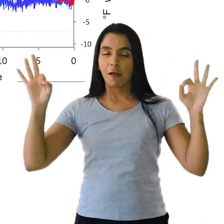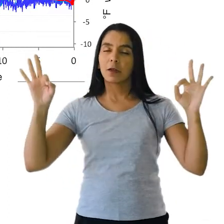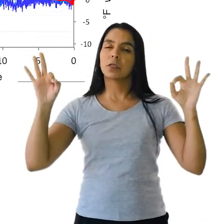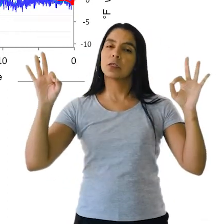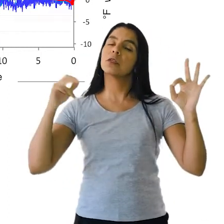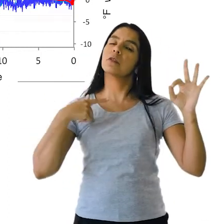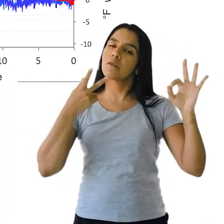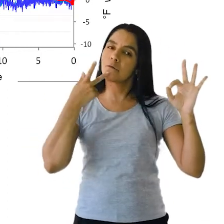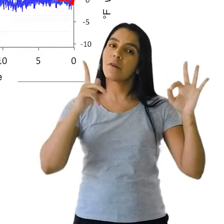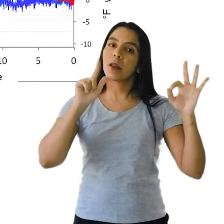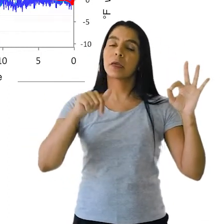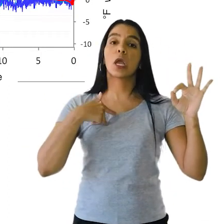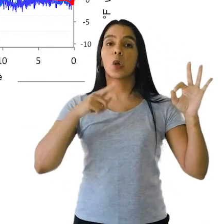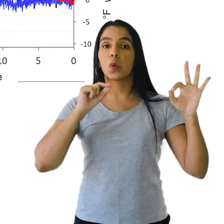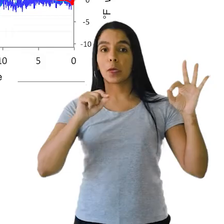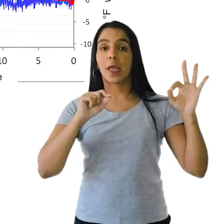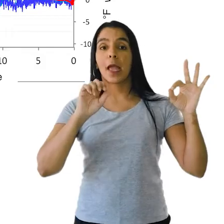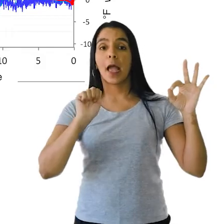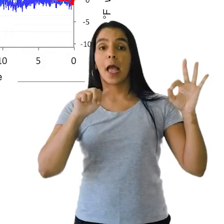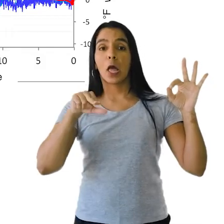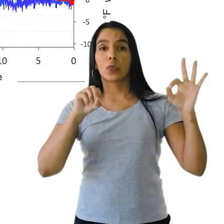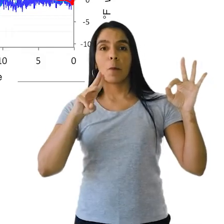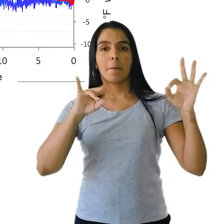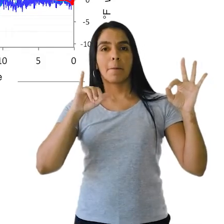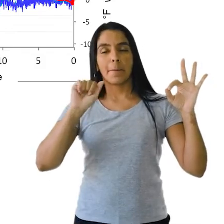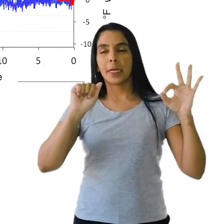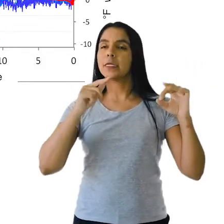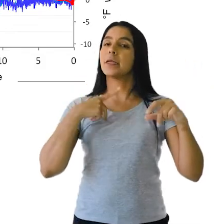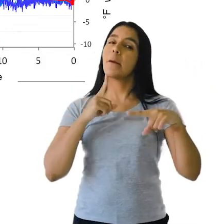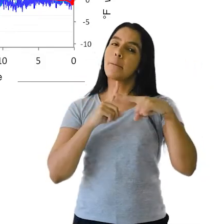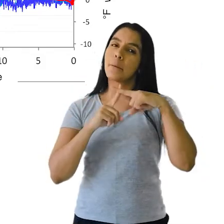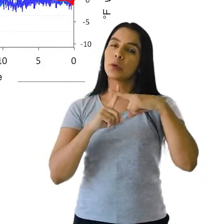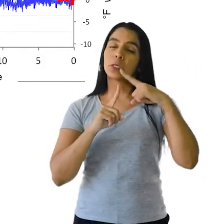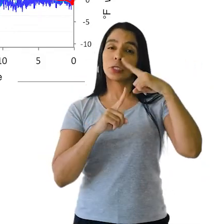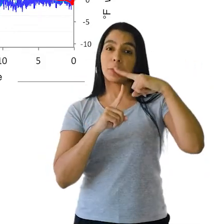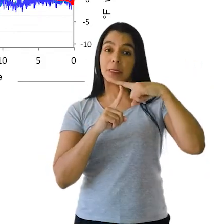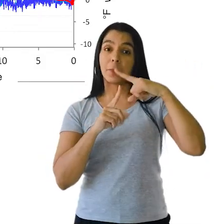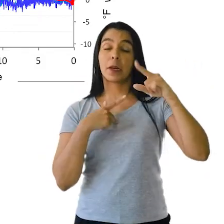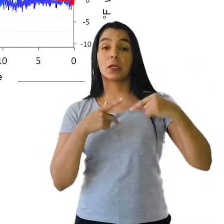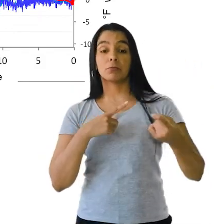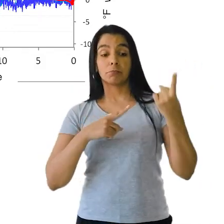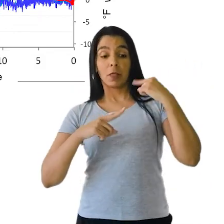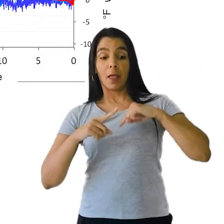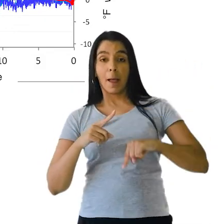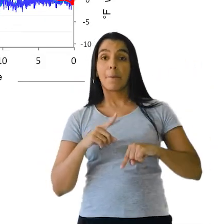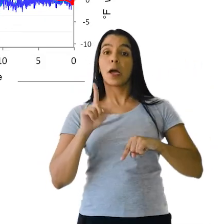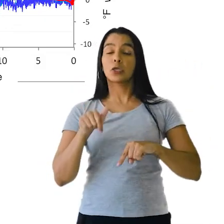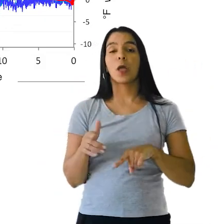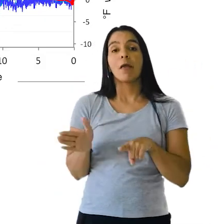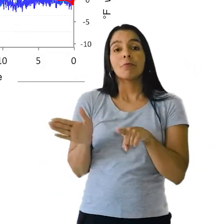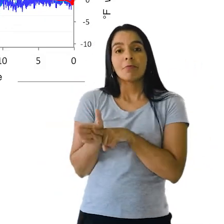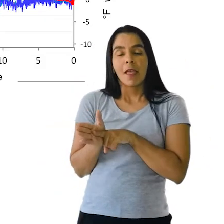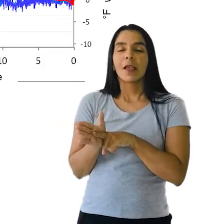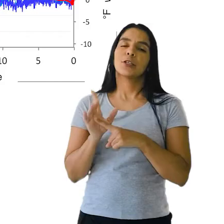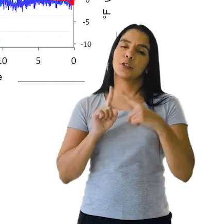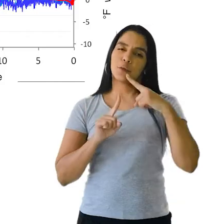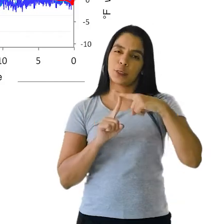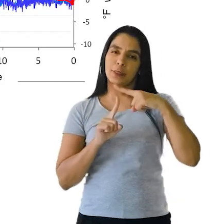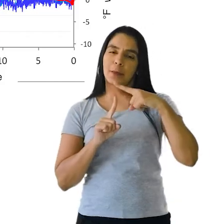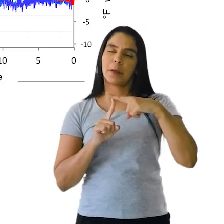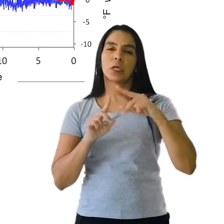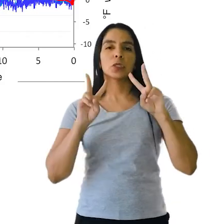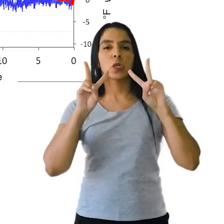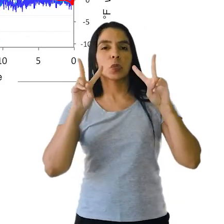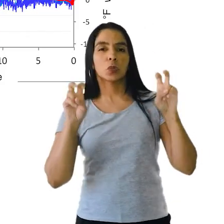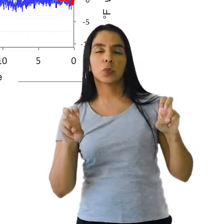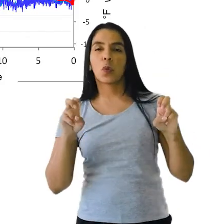tudo que está acima dessa linha a gente considera, então, como anomalia positiva de temperaturas, e o que está abaixo,